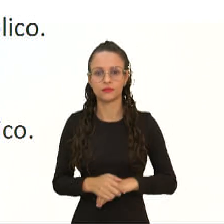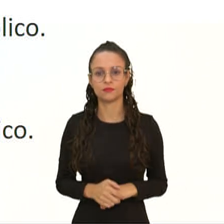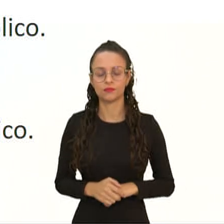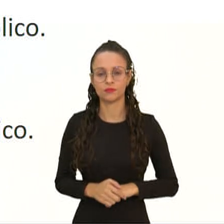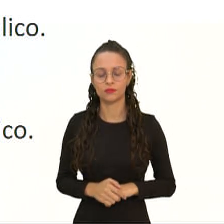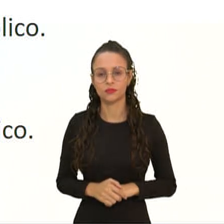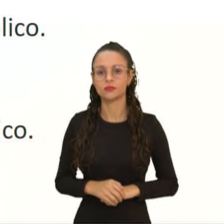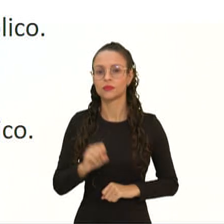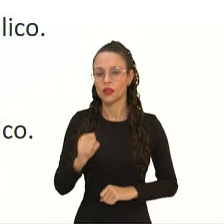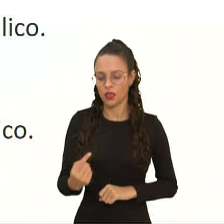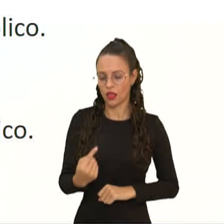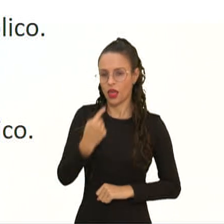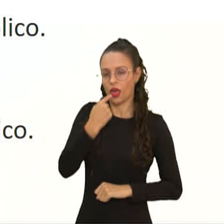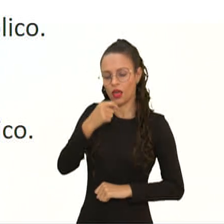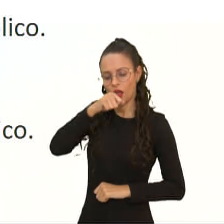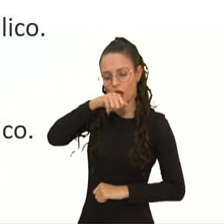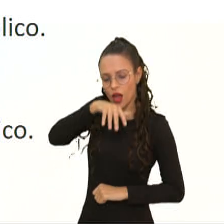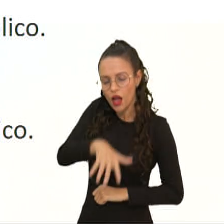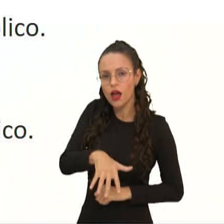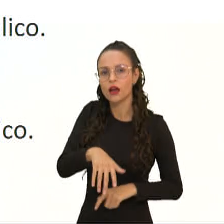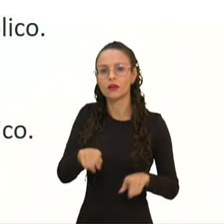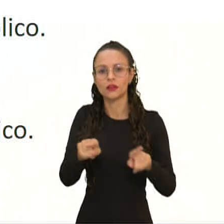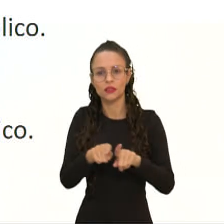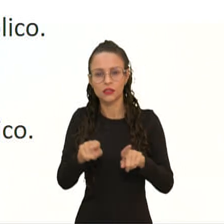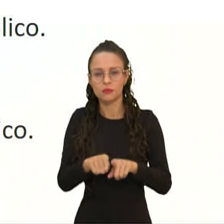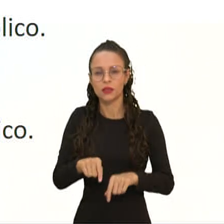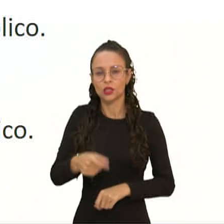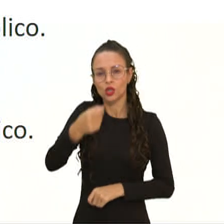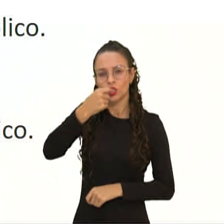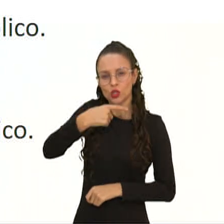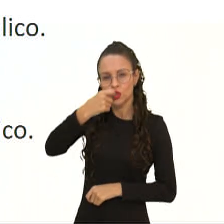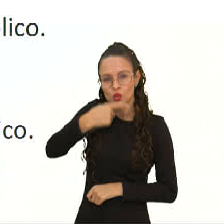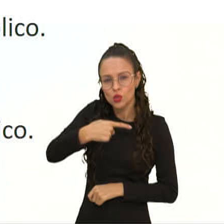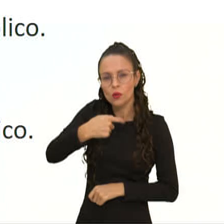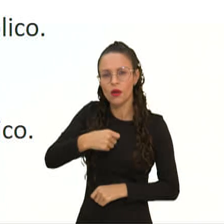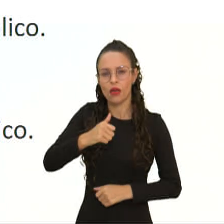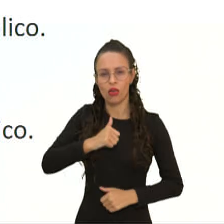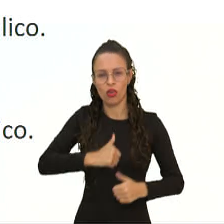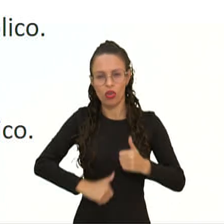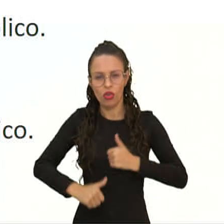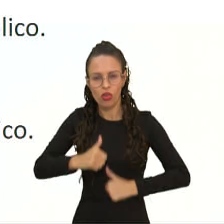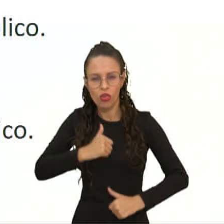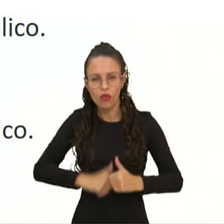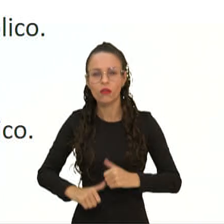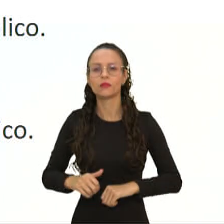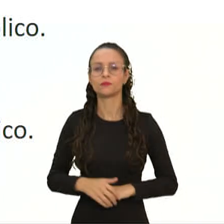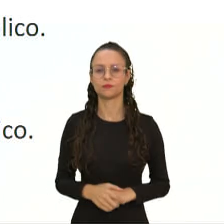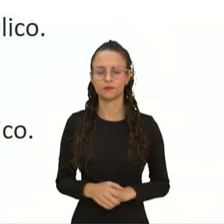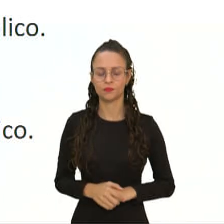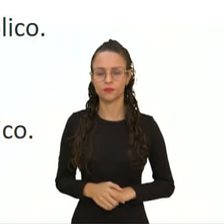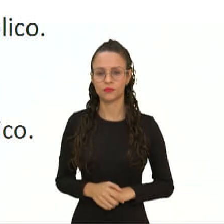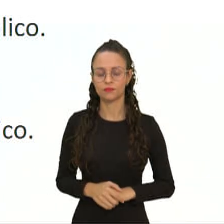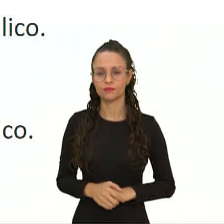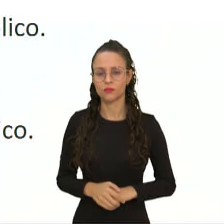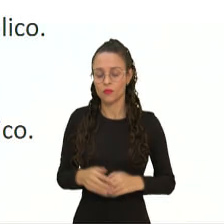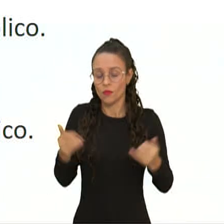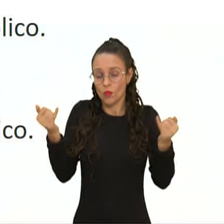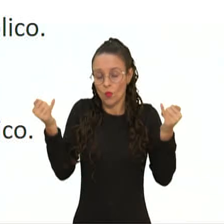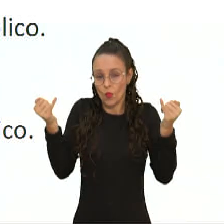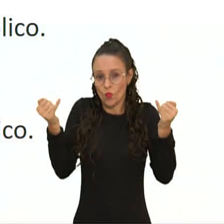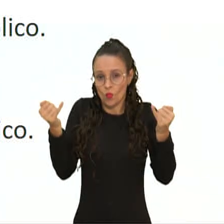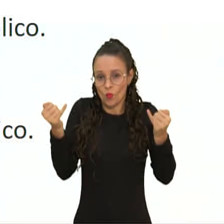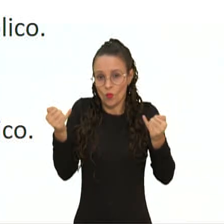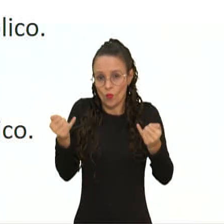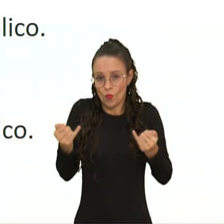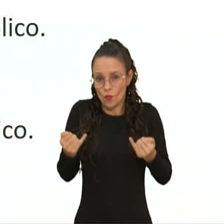práticas como provocar vômitos tomar diuréticos ingerir laxantes e perda excessiva de peso